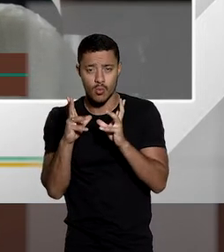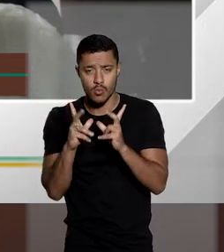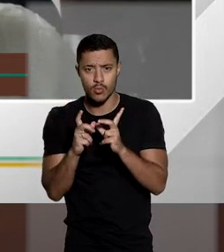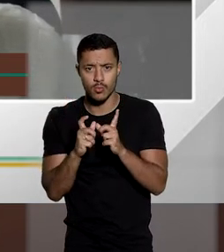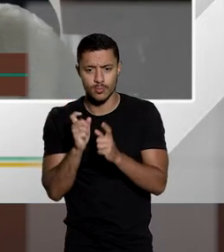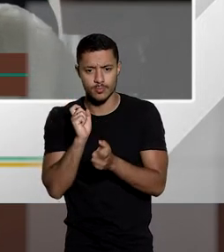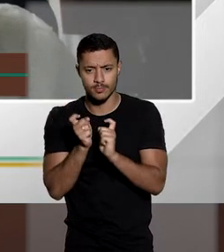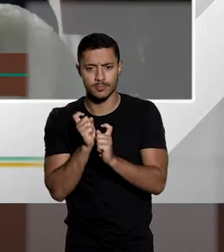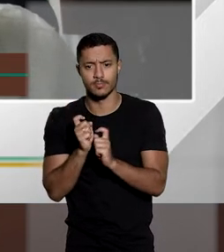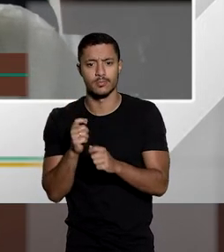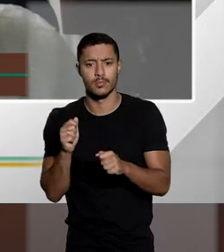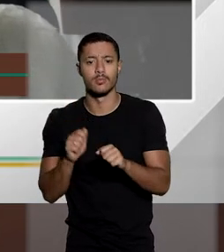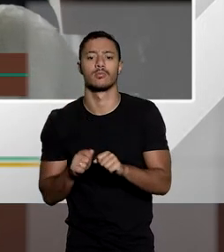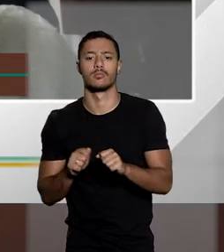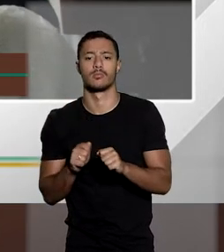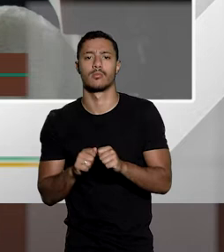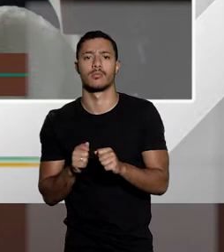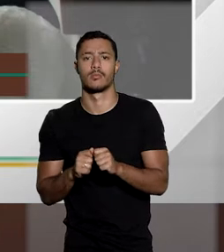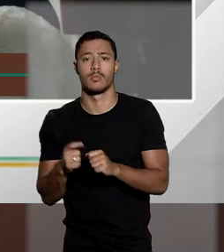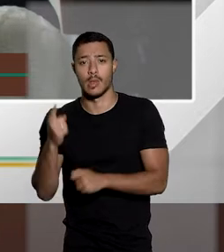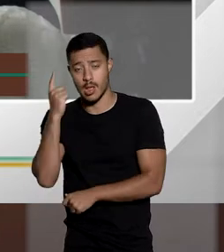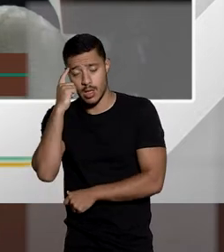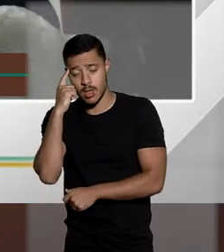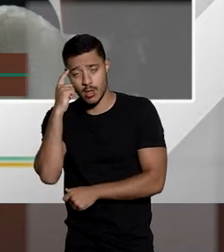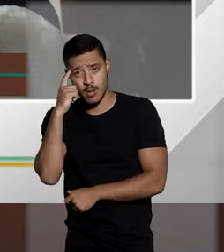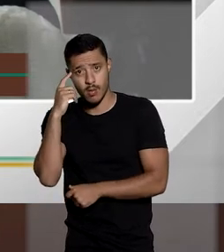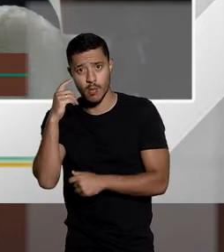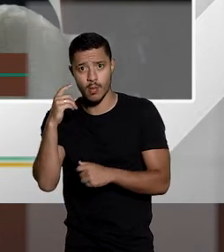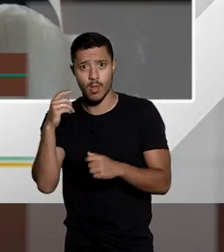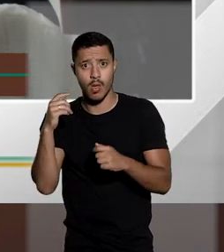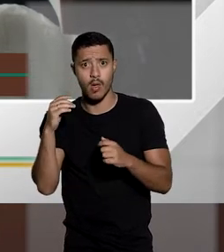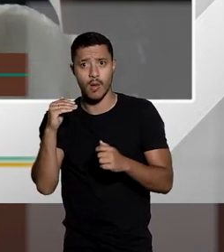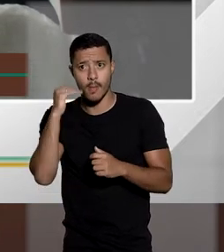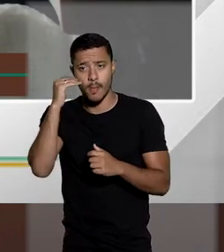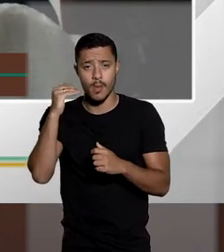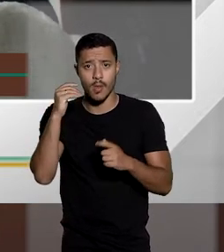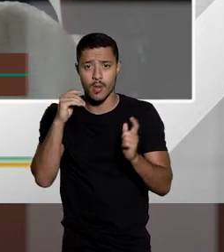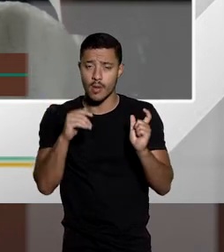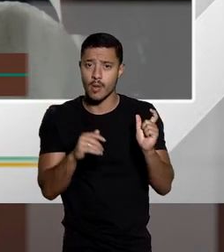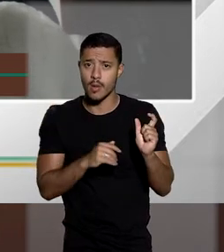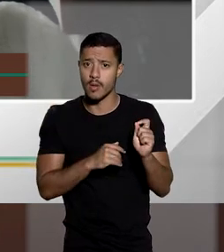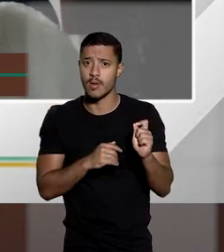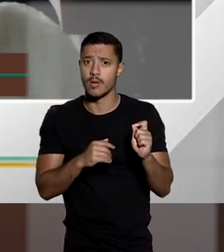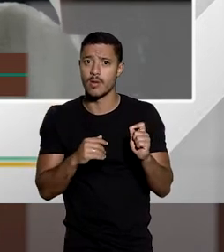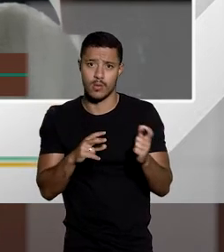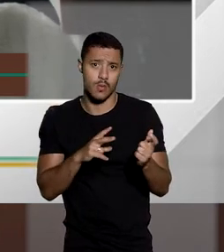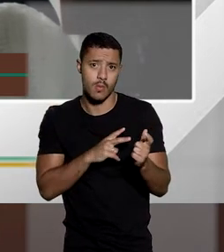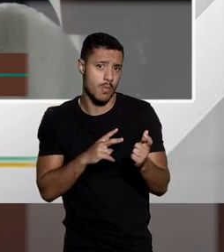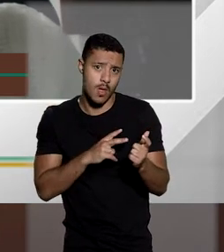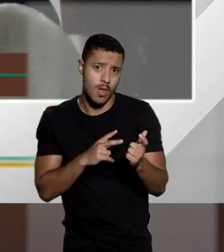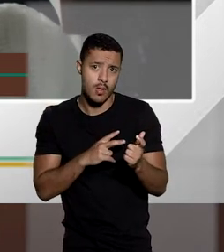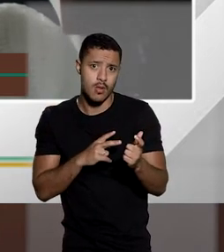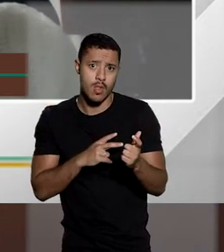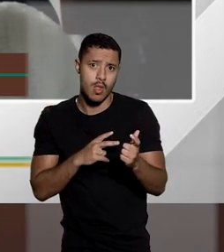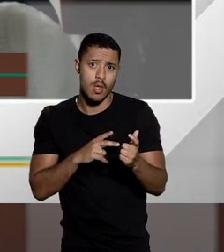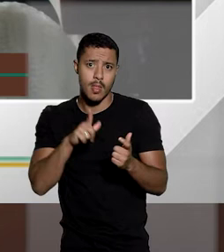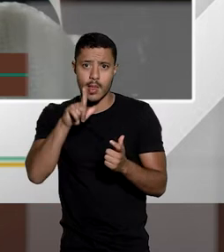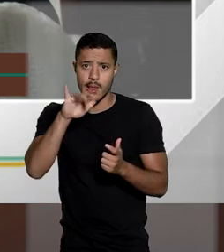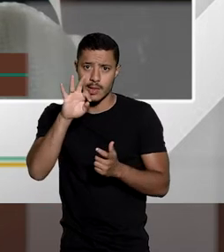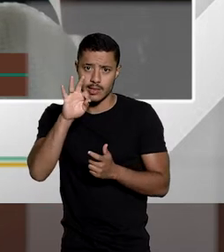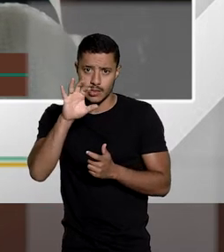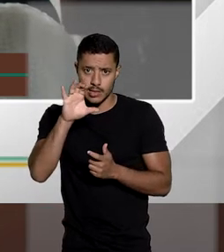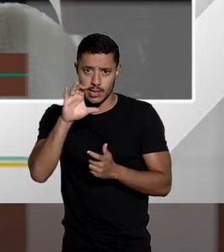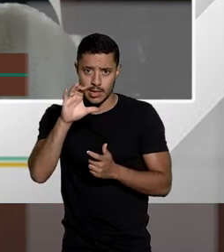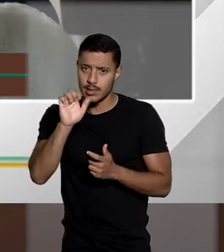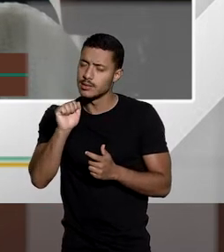tudo que a administração pública faz, o aspecto formal é relevante, e no caso o procedimento da licitação,